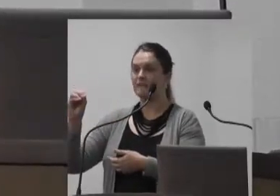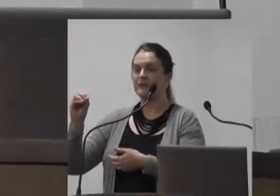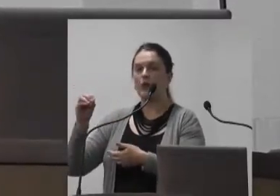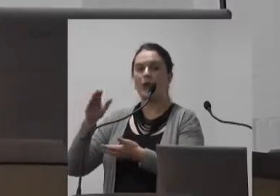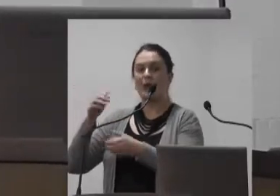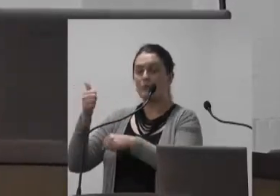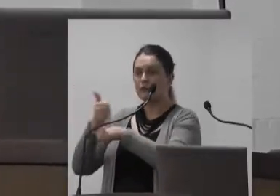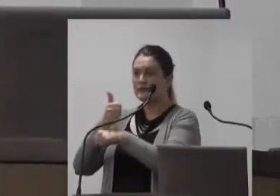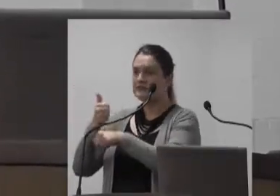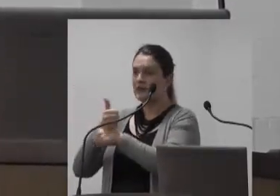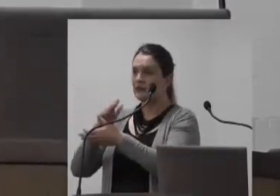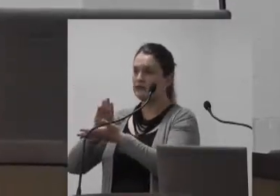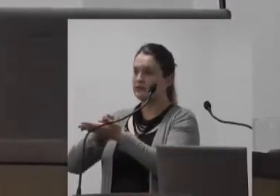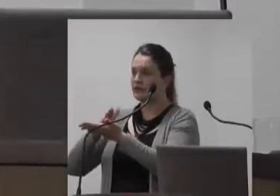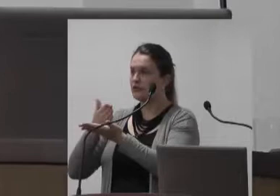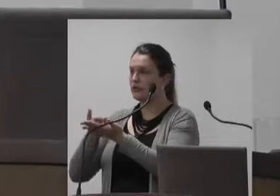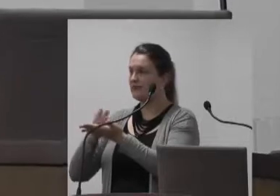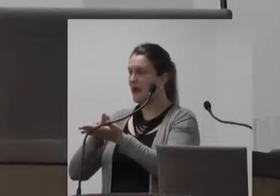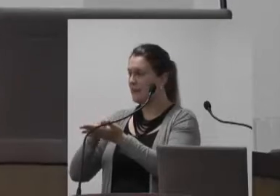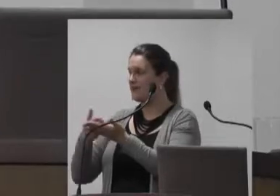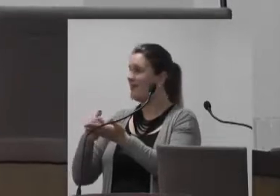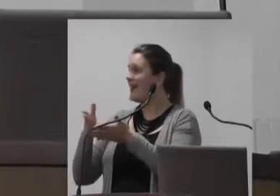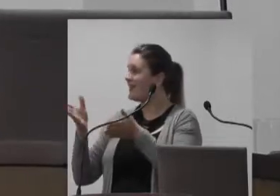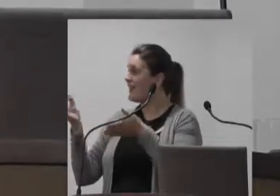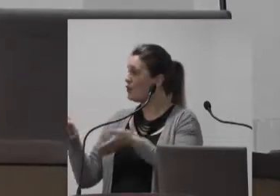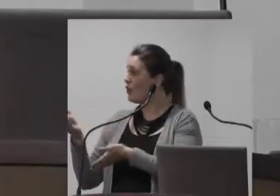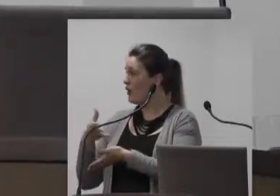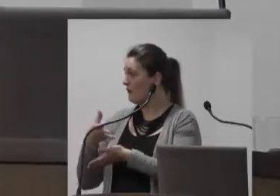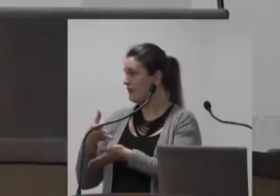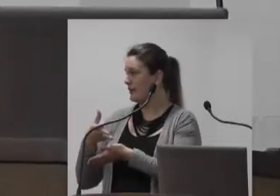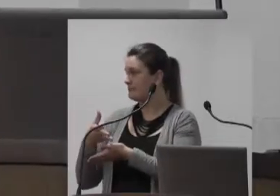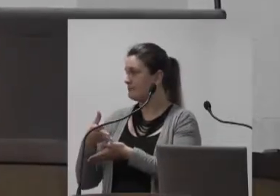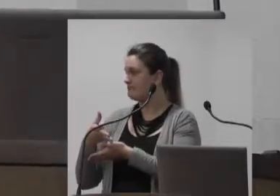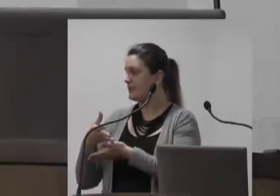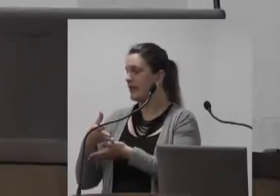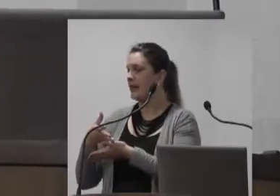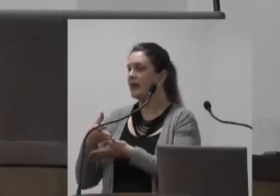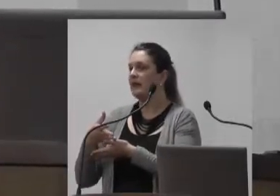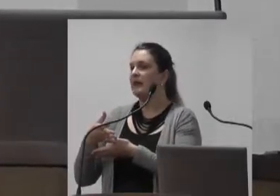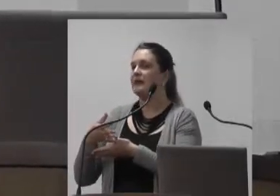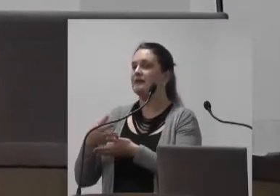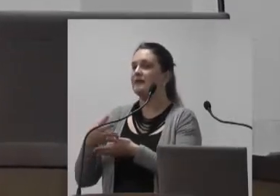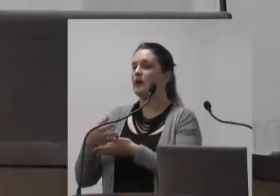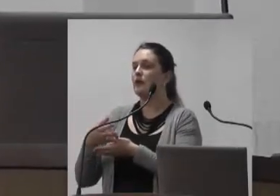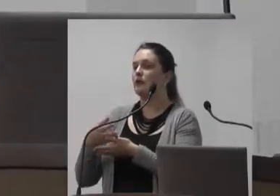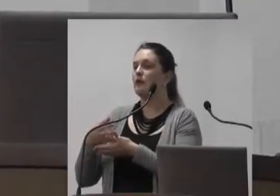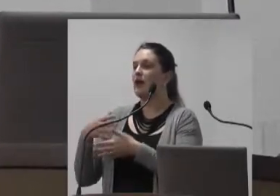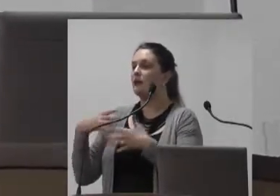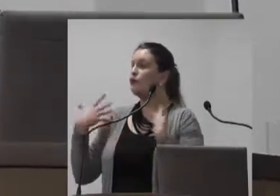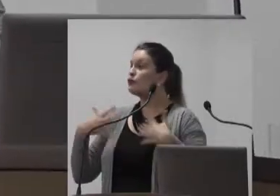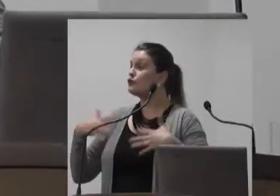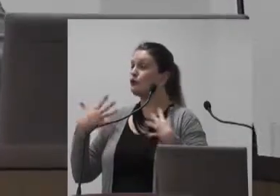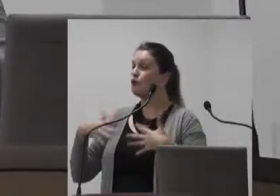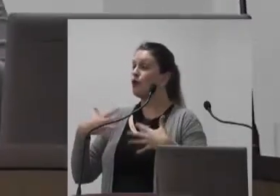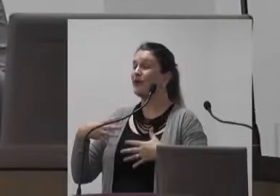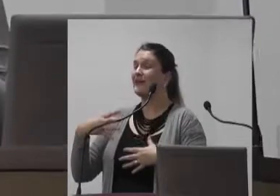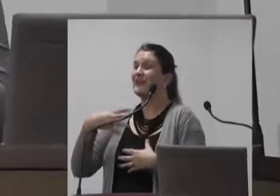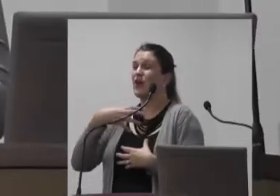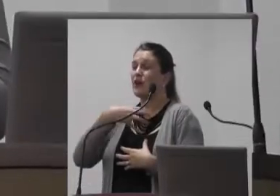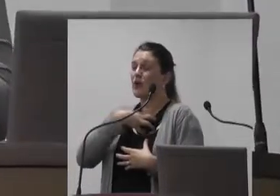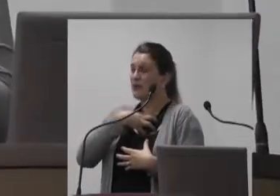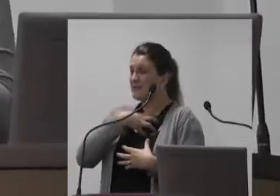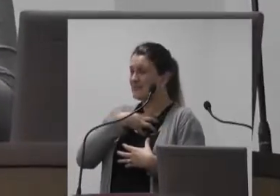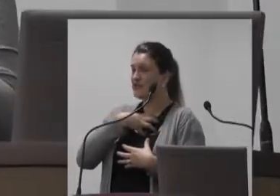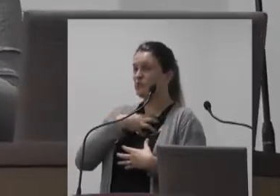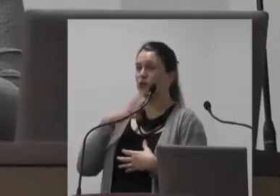2010. Então, a profissão de tradutor e intérprete, ela é nova, né? Então, foi um sufoco. E